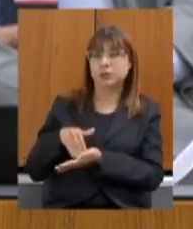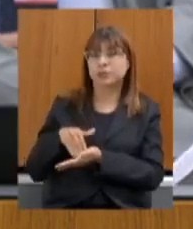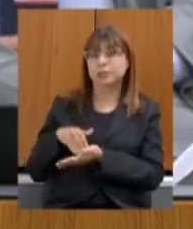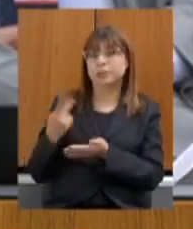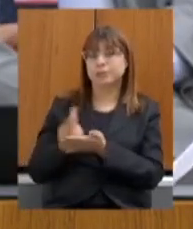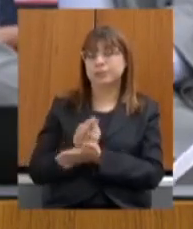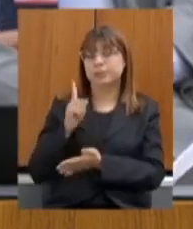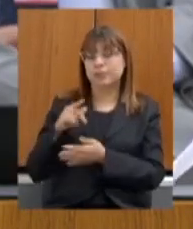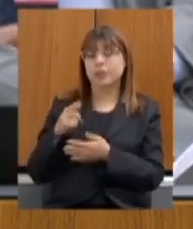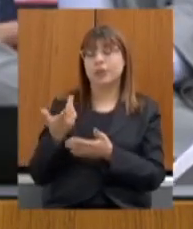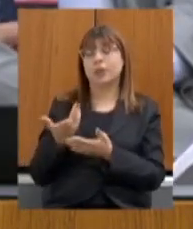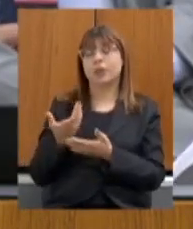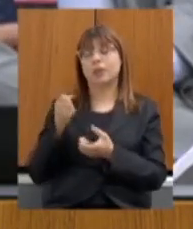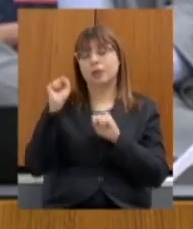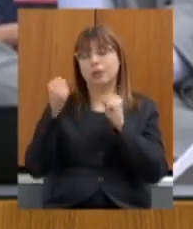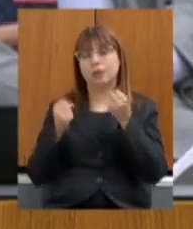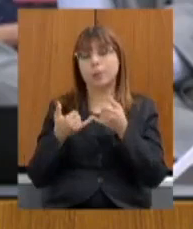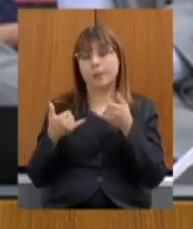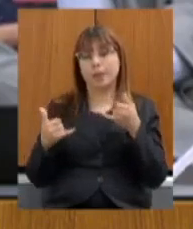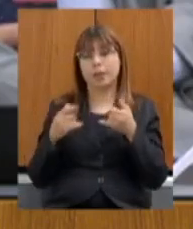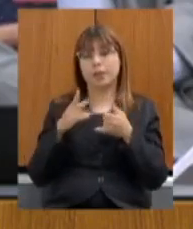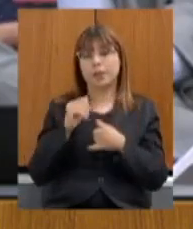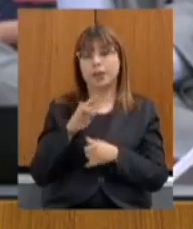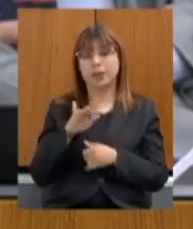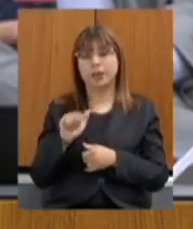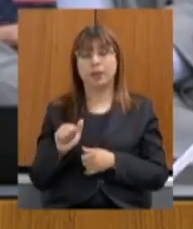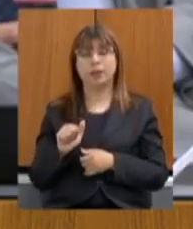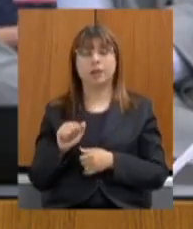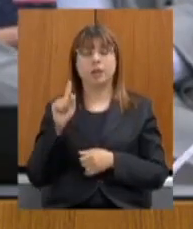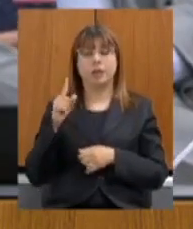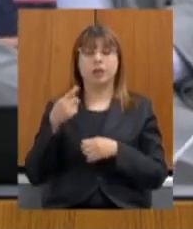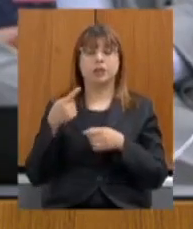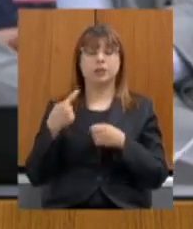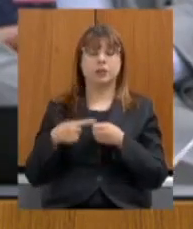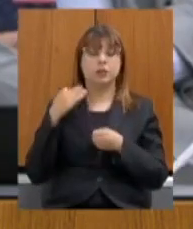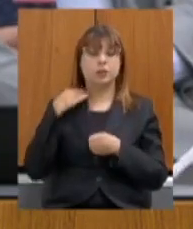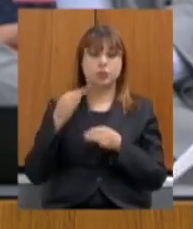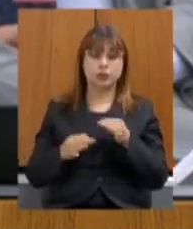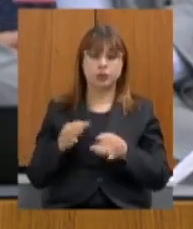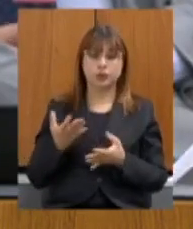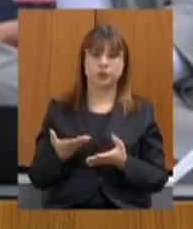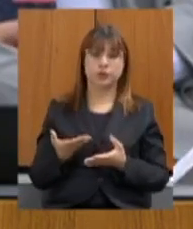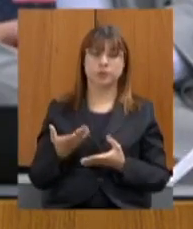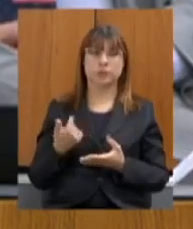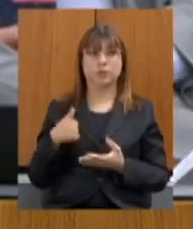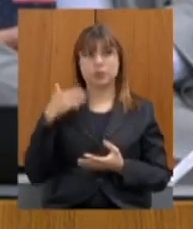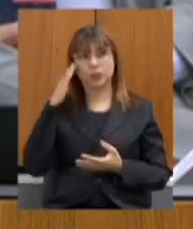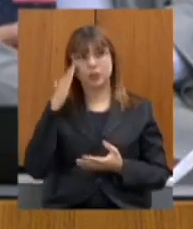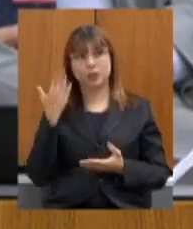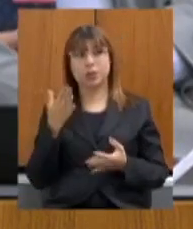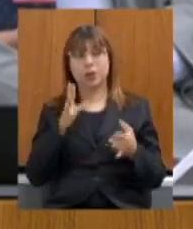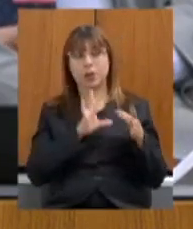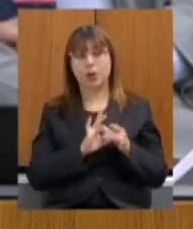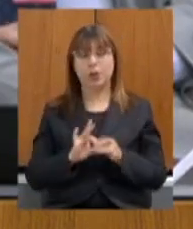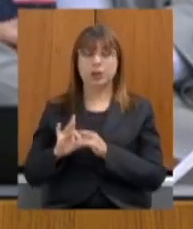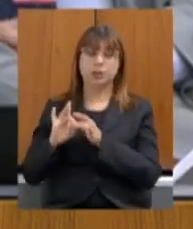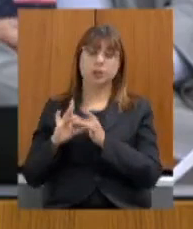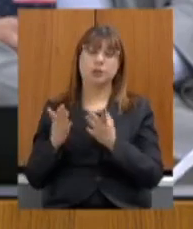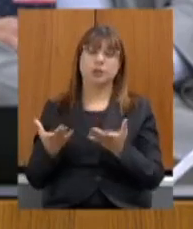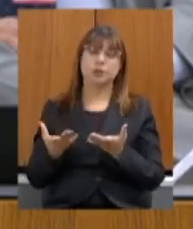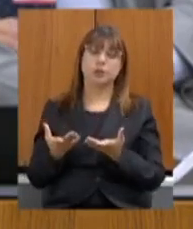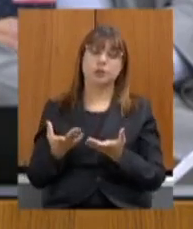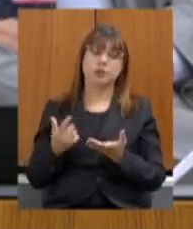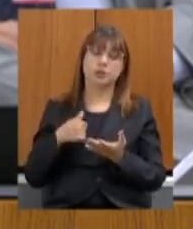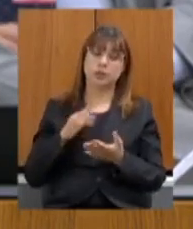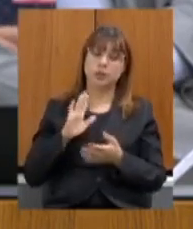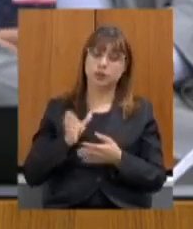fábrica de bateria para a região de Juiz de Fora. Entendendo todos os contextos, eu apresentei diversos requerimentos